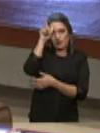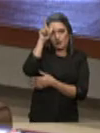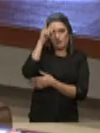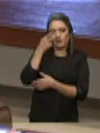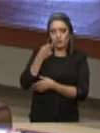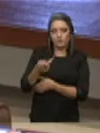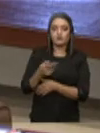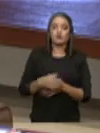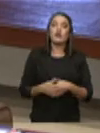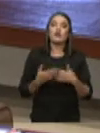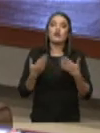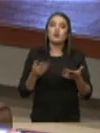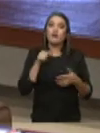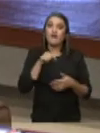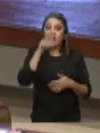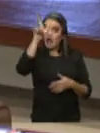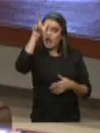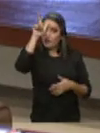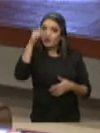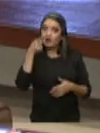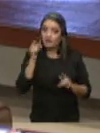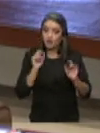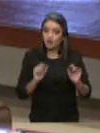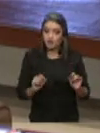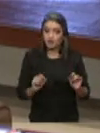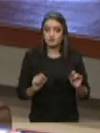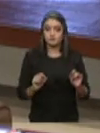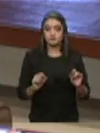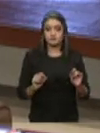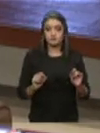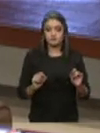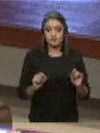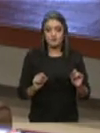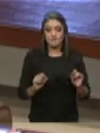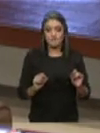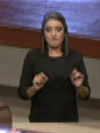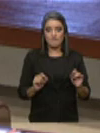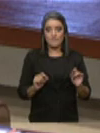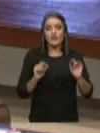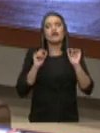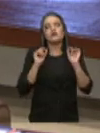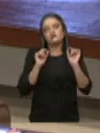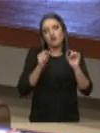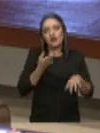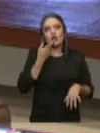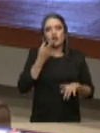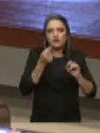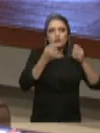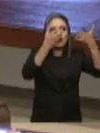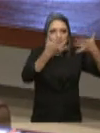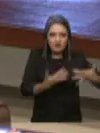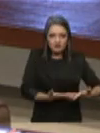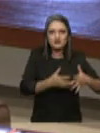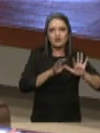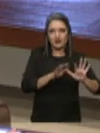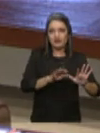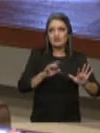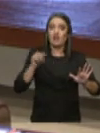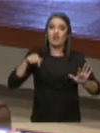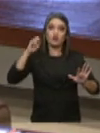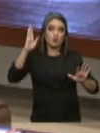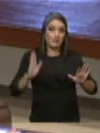essa doutrina alemã sustenta e nós somos de origem romano-germânica. Por outro lado, nós sofremos a